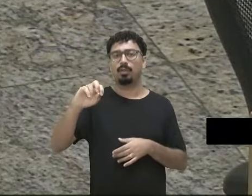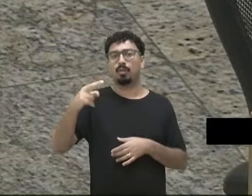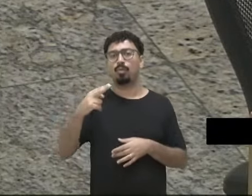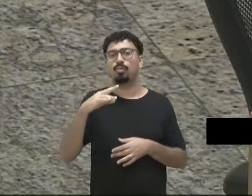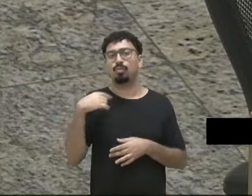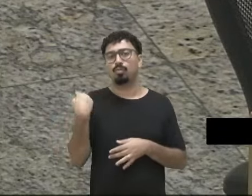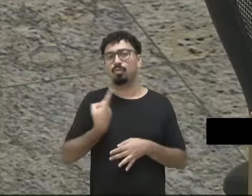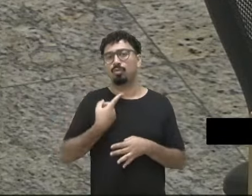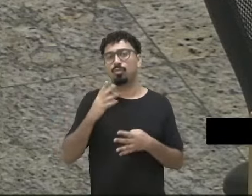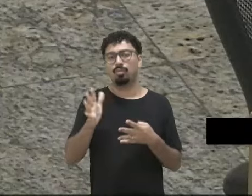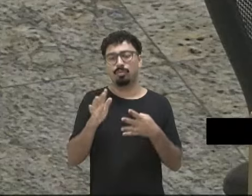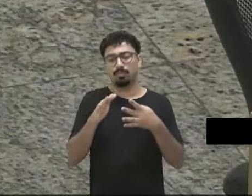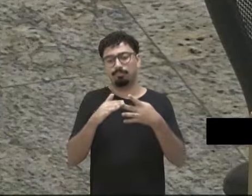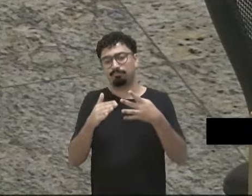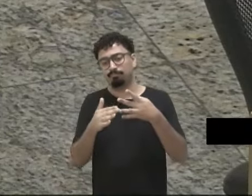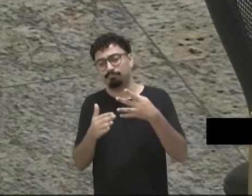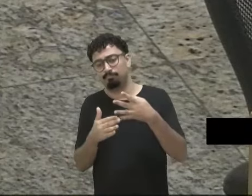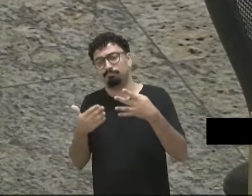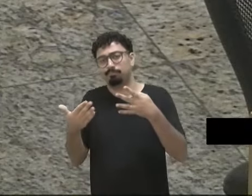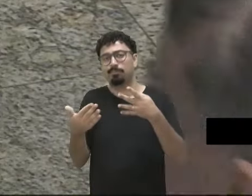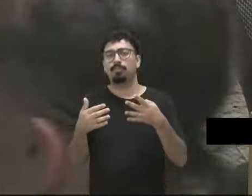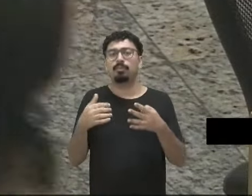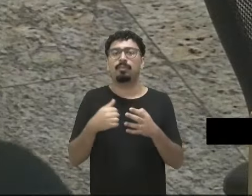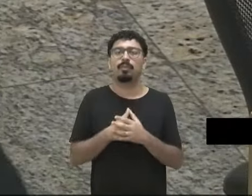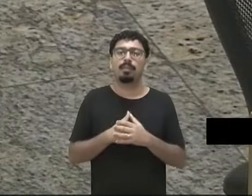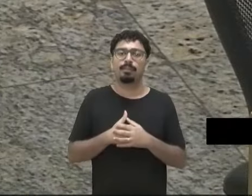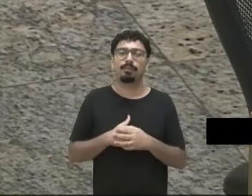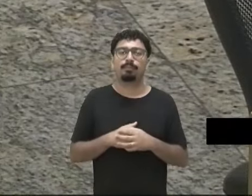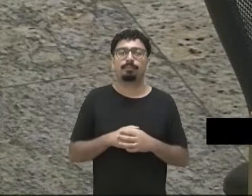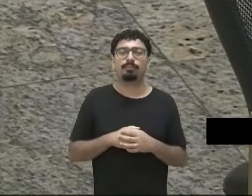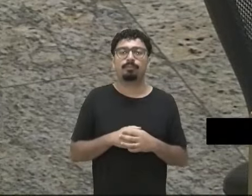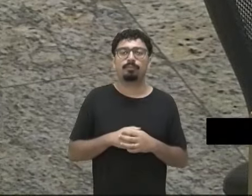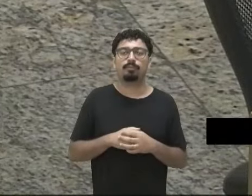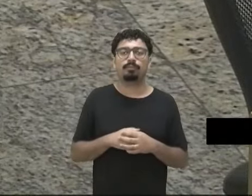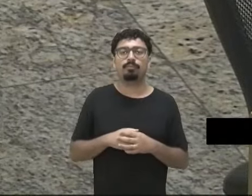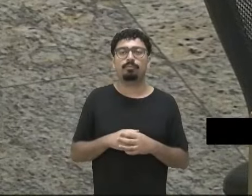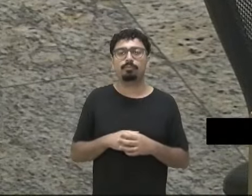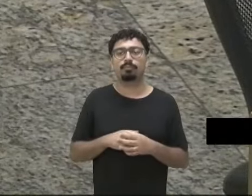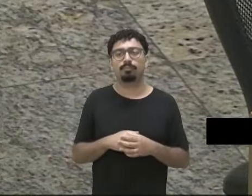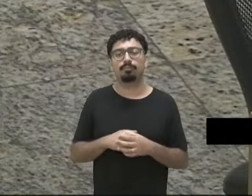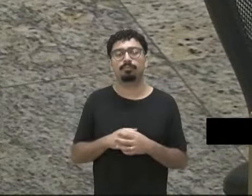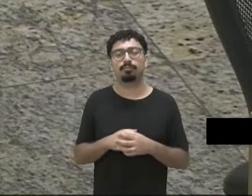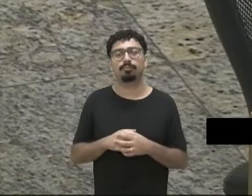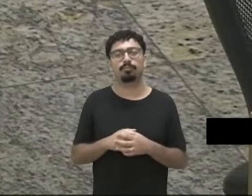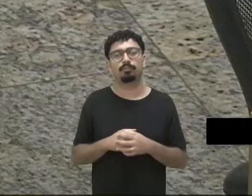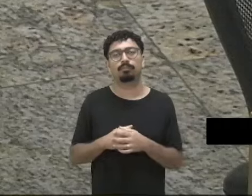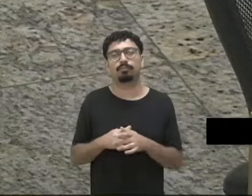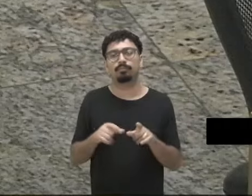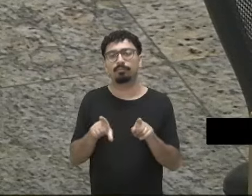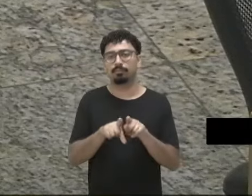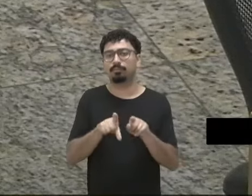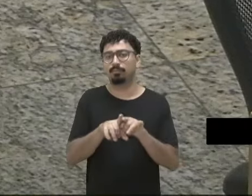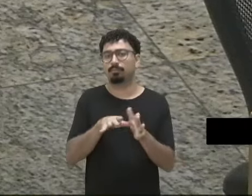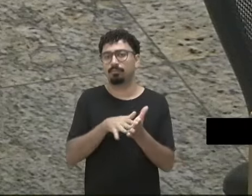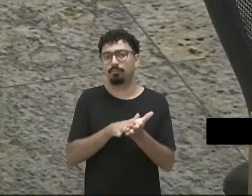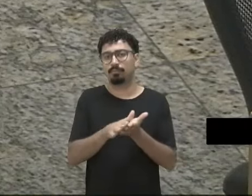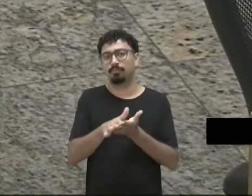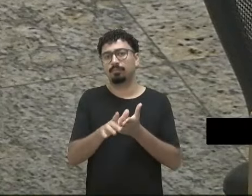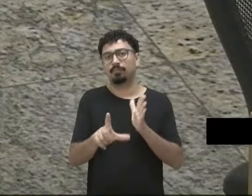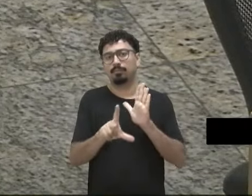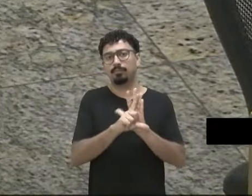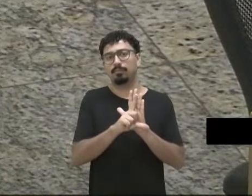no nível 2, 3, enfim, porque são quatro níveis. Também trouxe impressa a lei que o